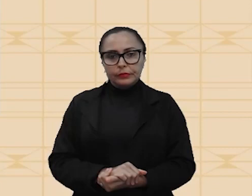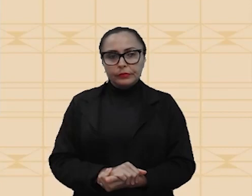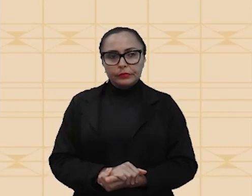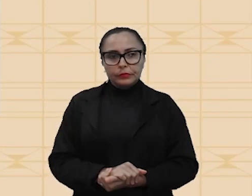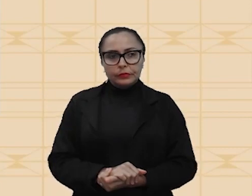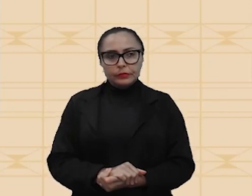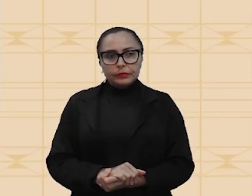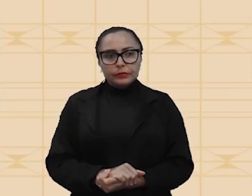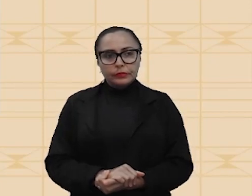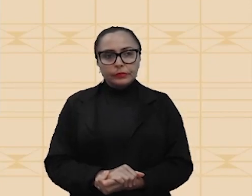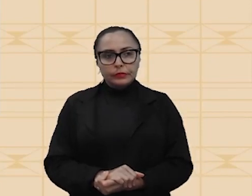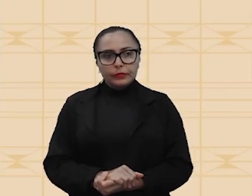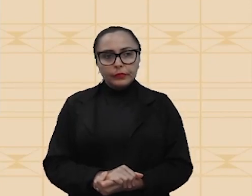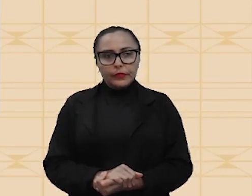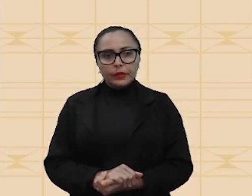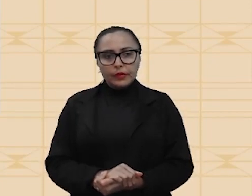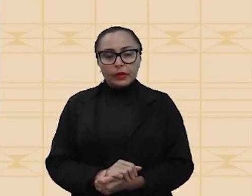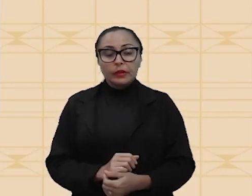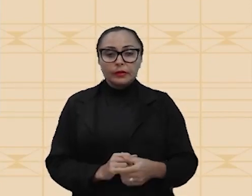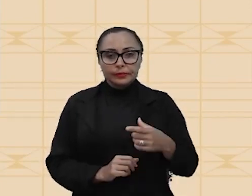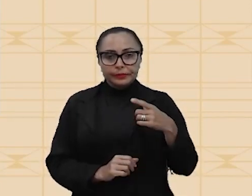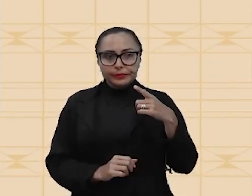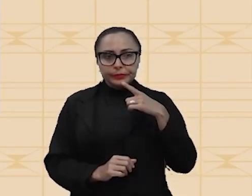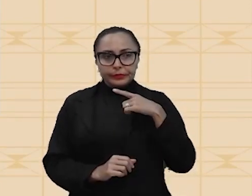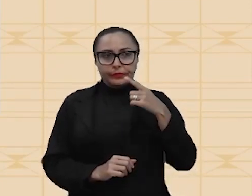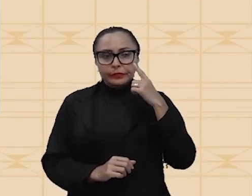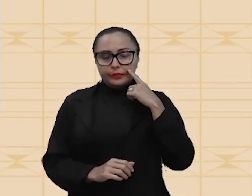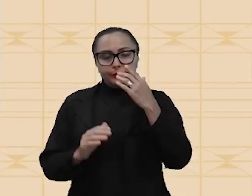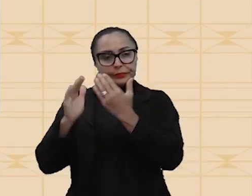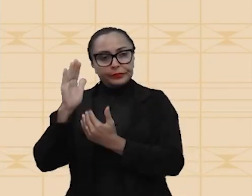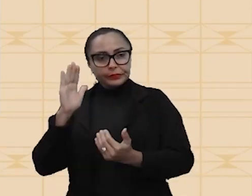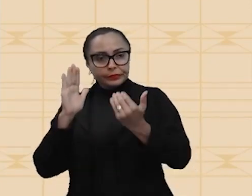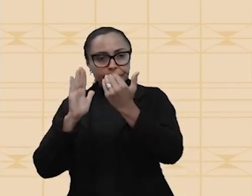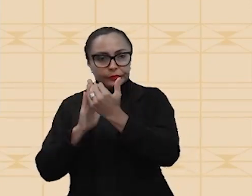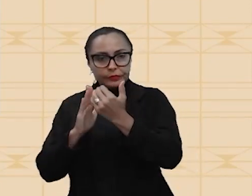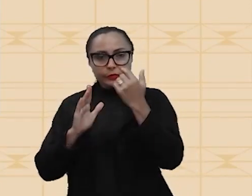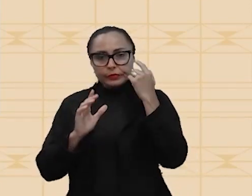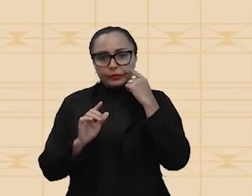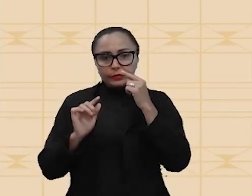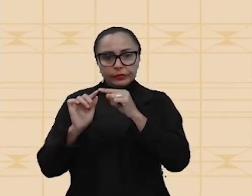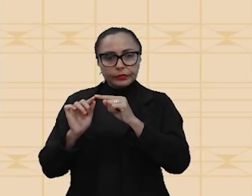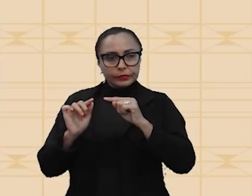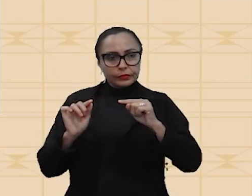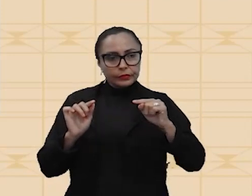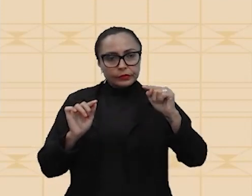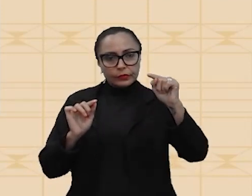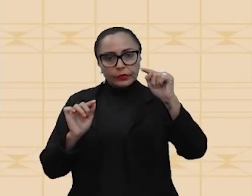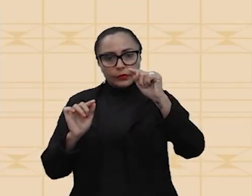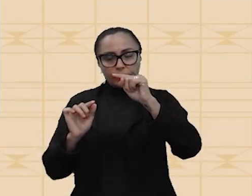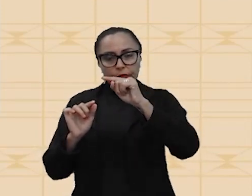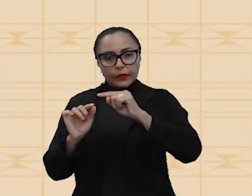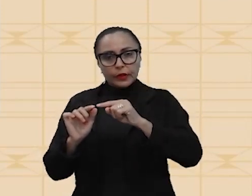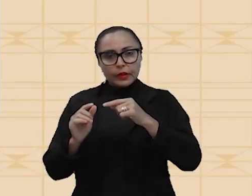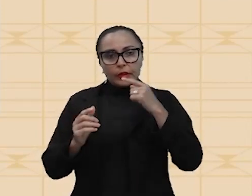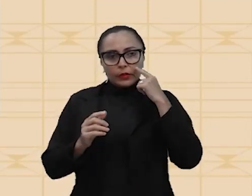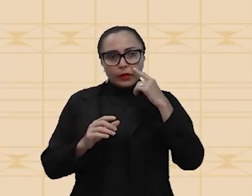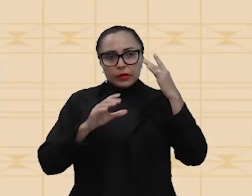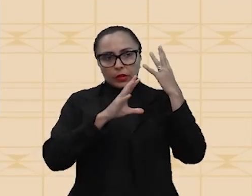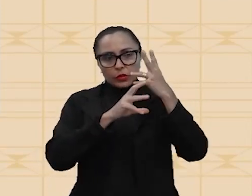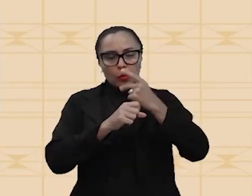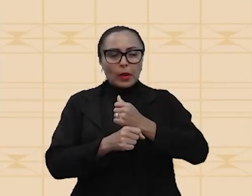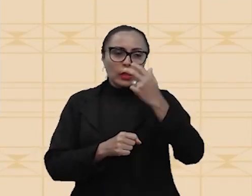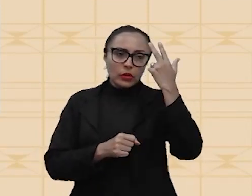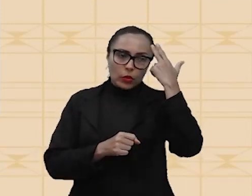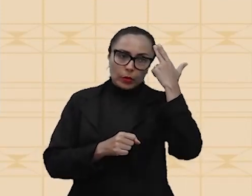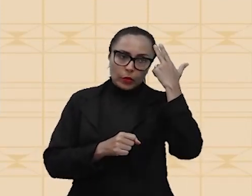uma resistência acrescentada ao circuito, essa resistência ela vai ser somada normalmente